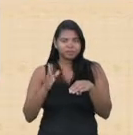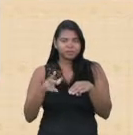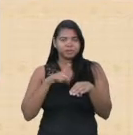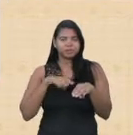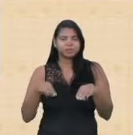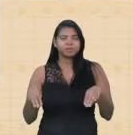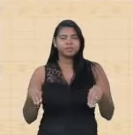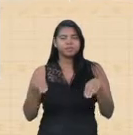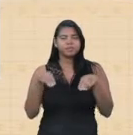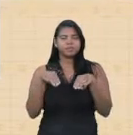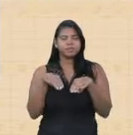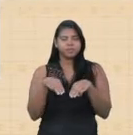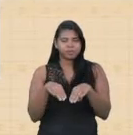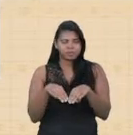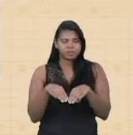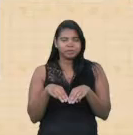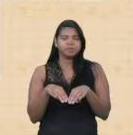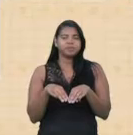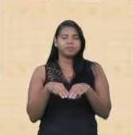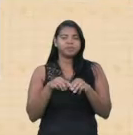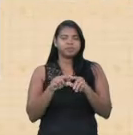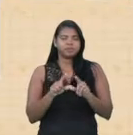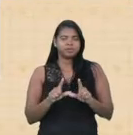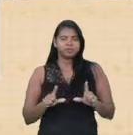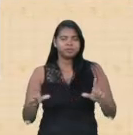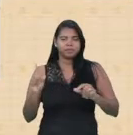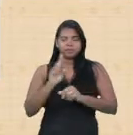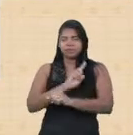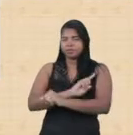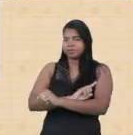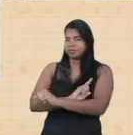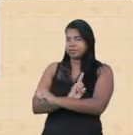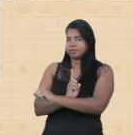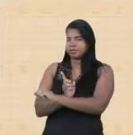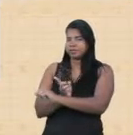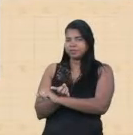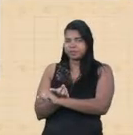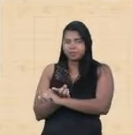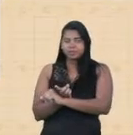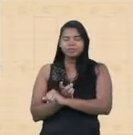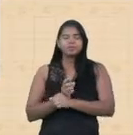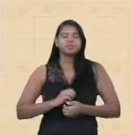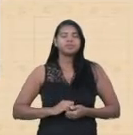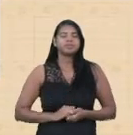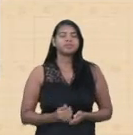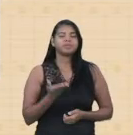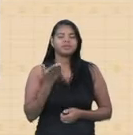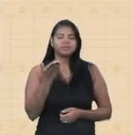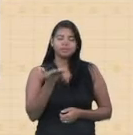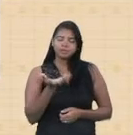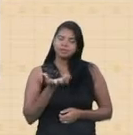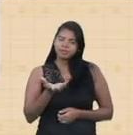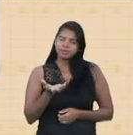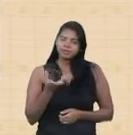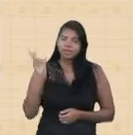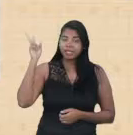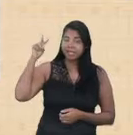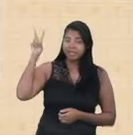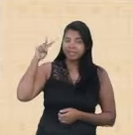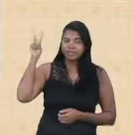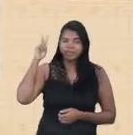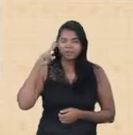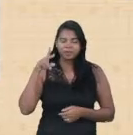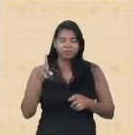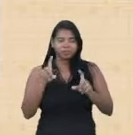o seno do ângulo entre a velocidade e o campo. E aí, se você quiser lembrar dessa